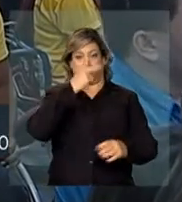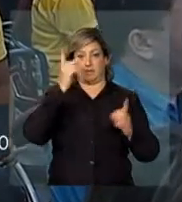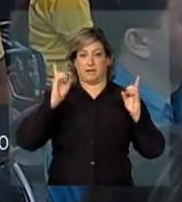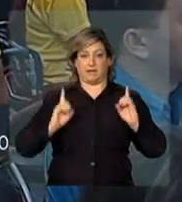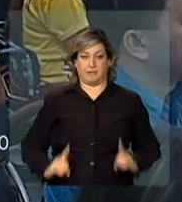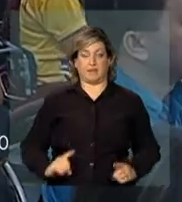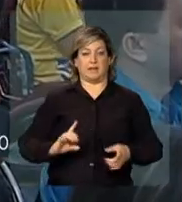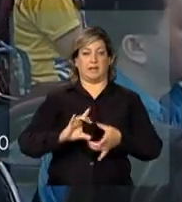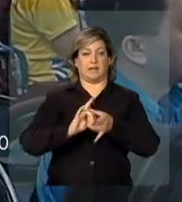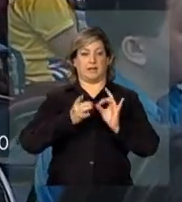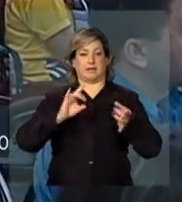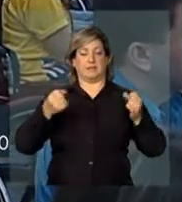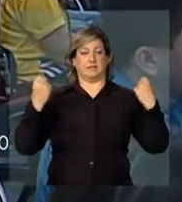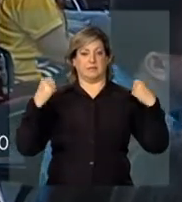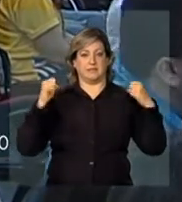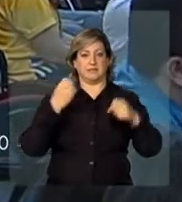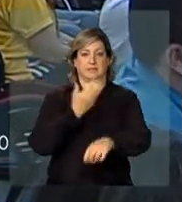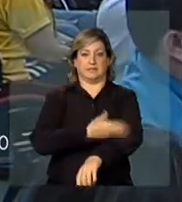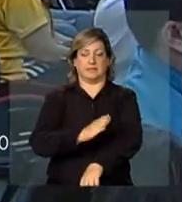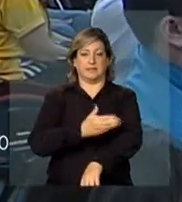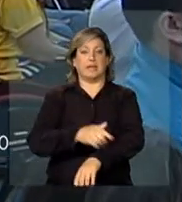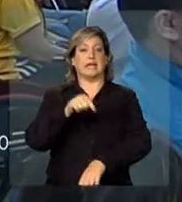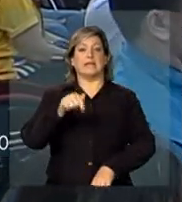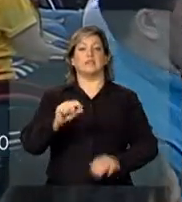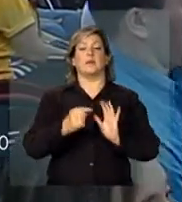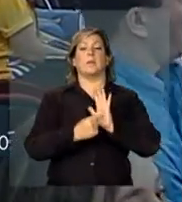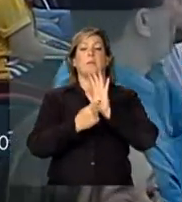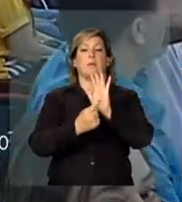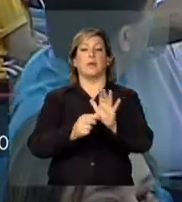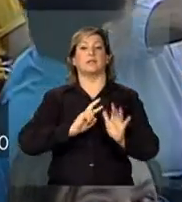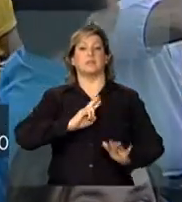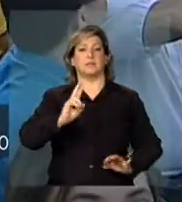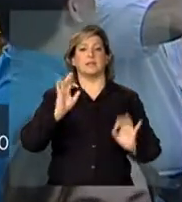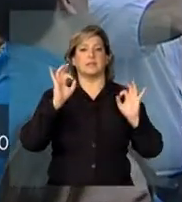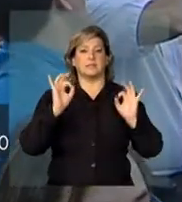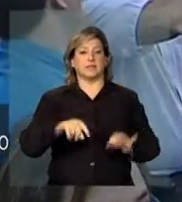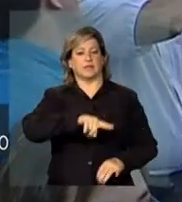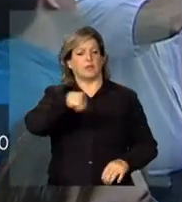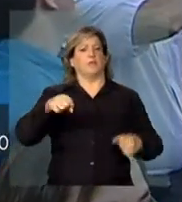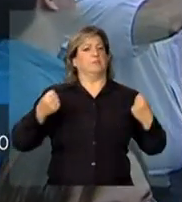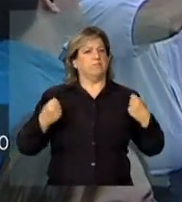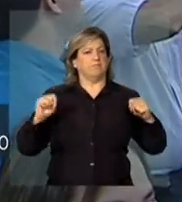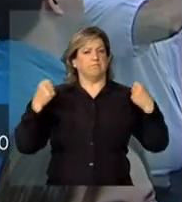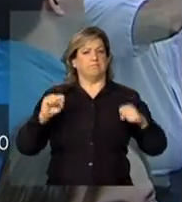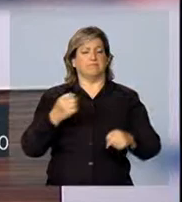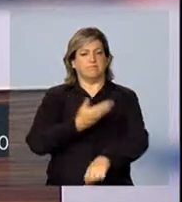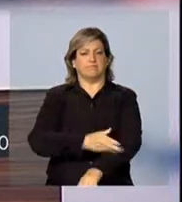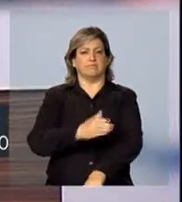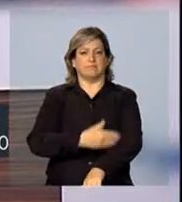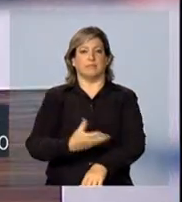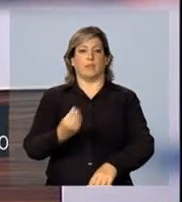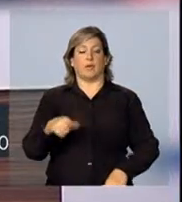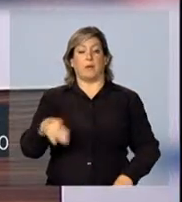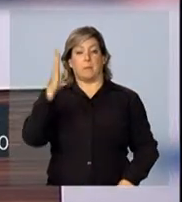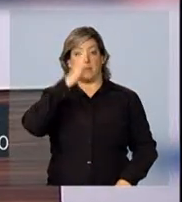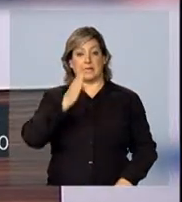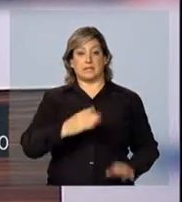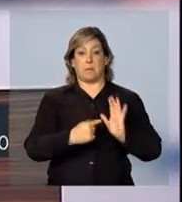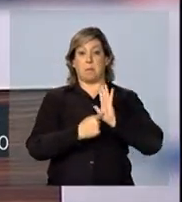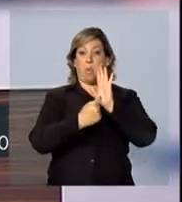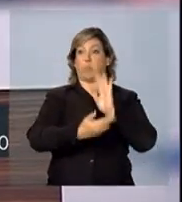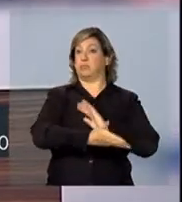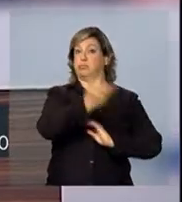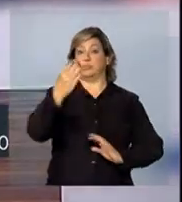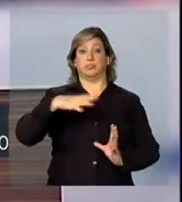em que há uma resposta concreta pelo desempenho desses atletas pela postura que o Brasil assume no